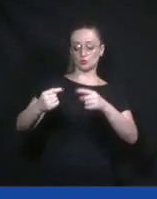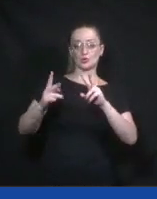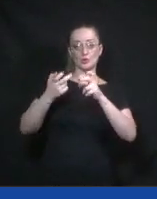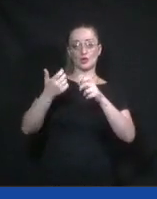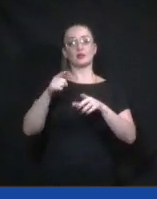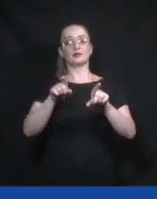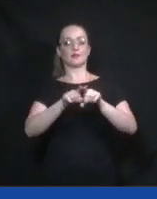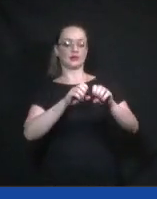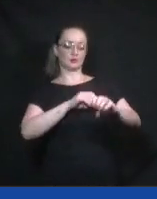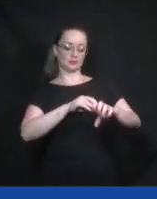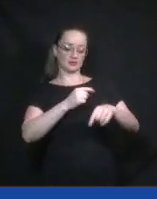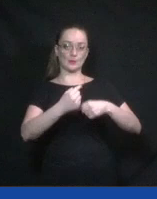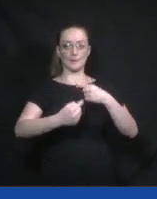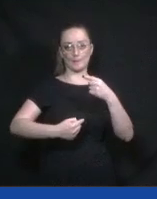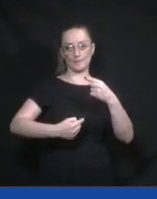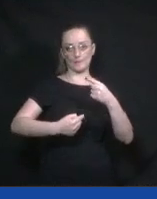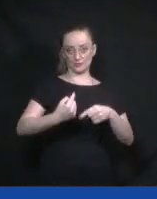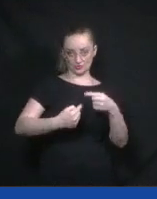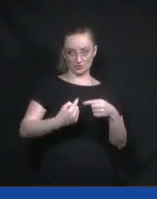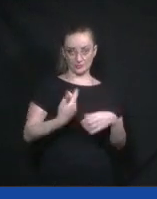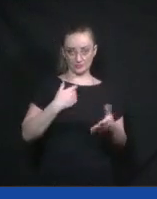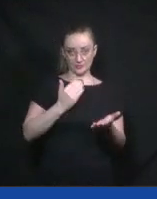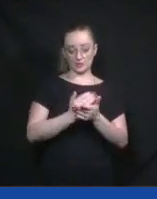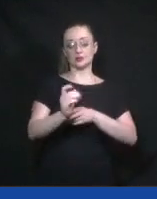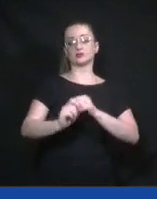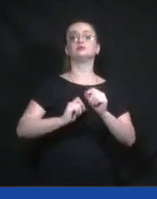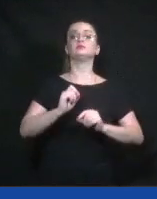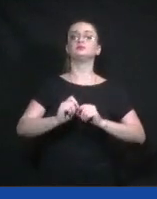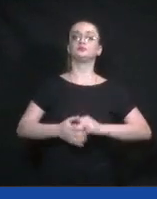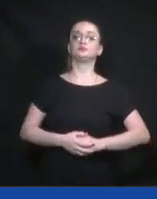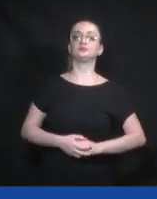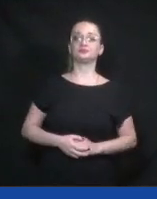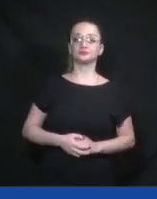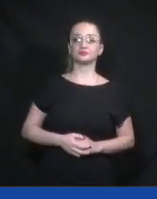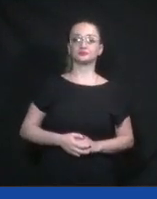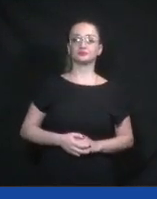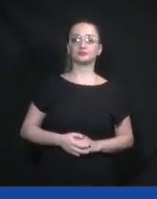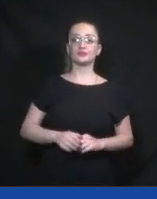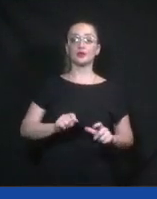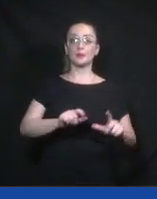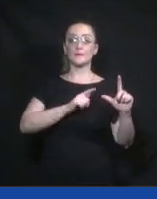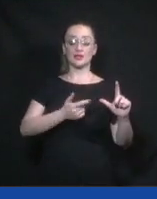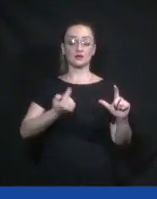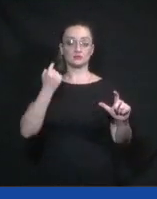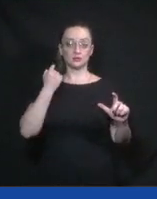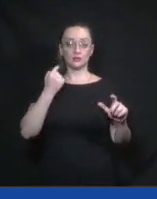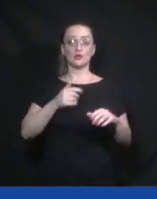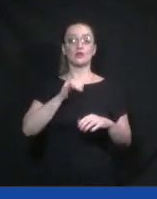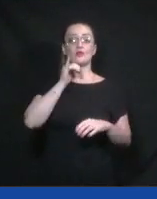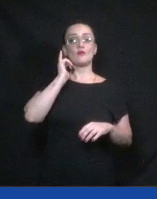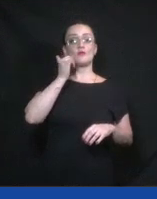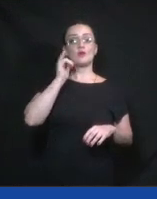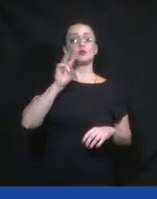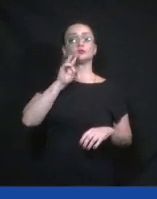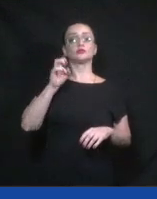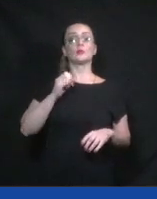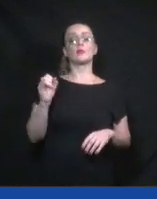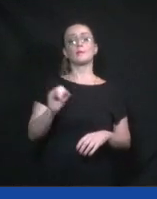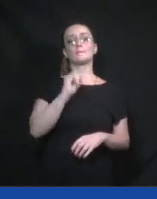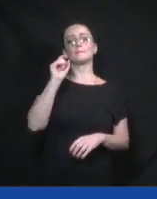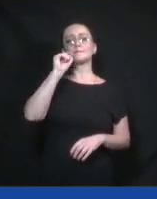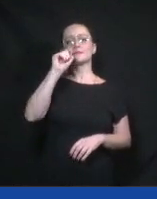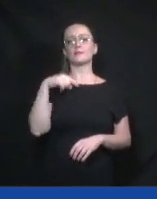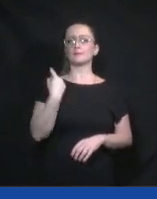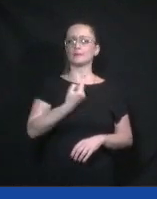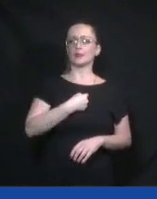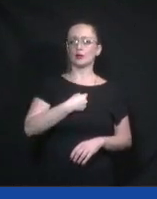educação política e eu vou começar a justamente por aí qual é o interior falou sobre a importância de a gente